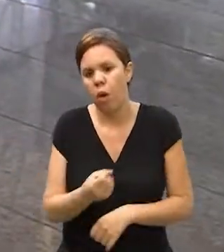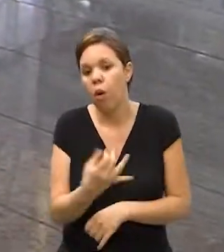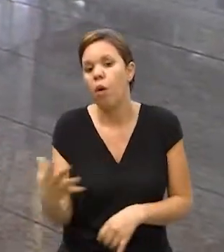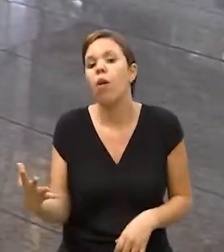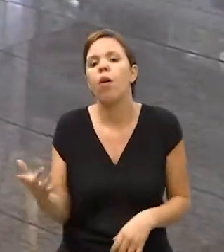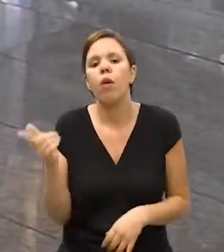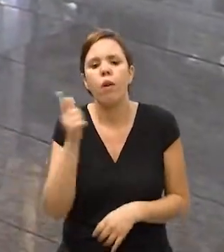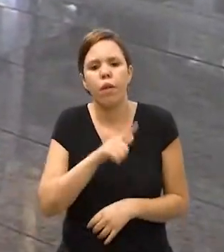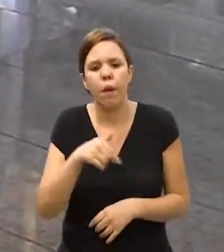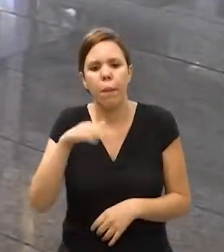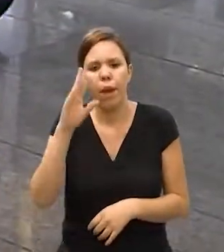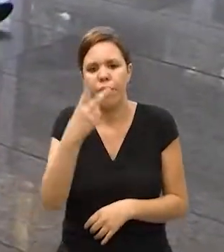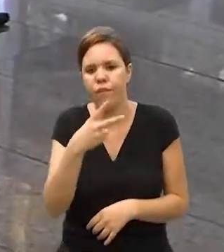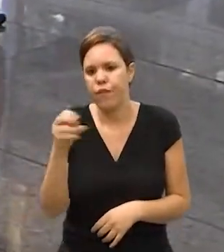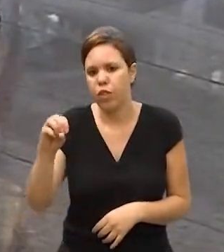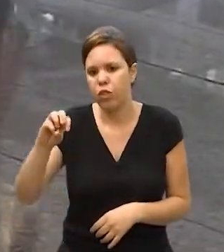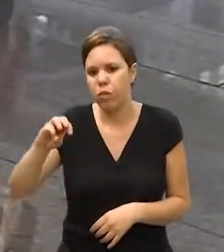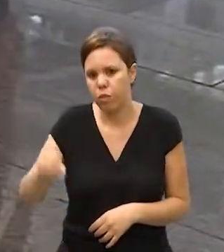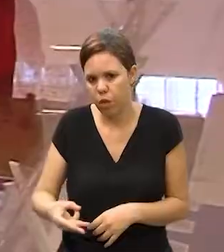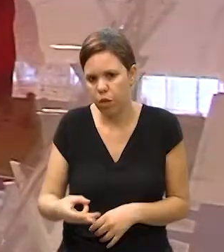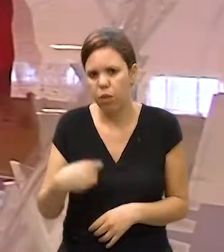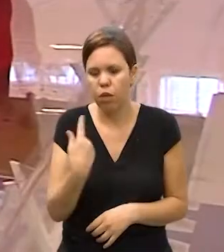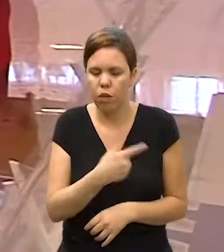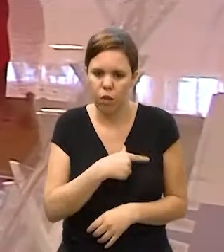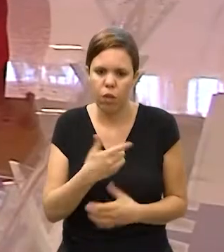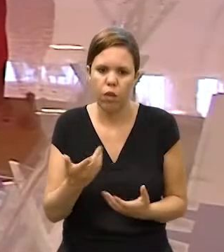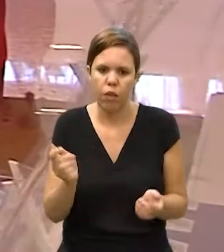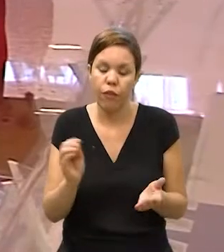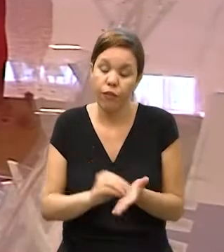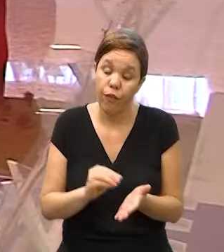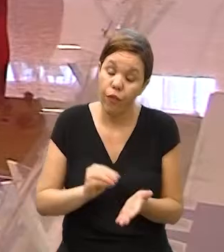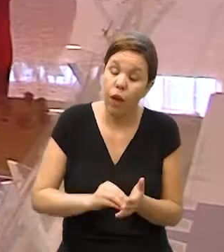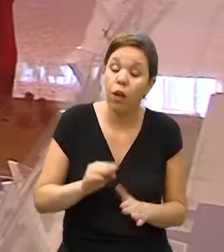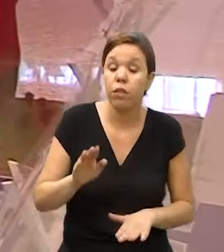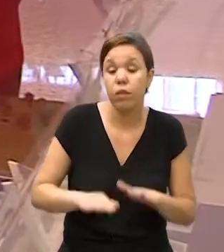para conseguir até 20 milhões, então nós estamos muito aquém. Faltam